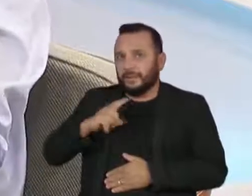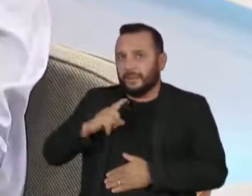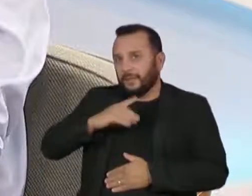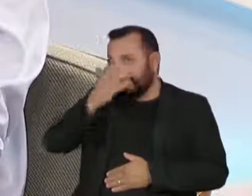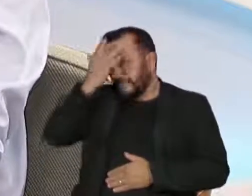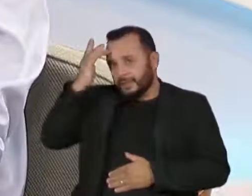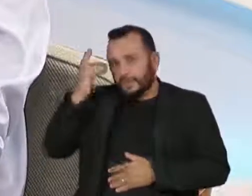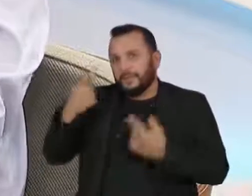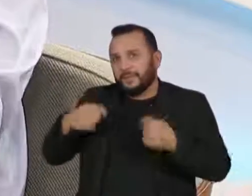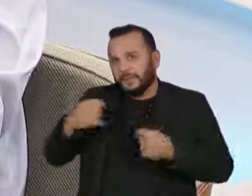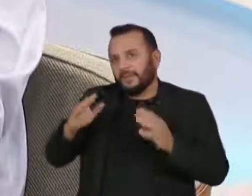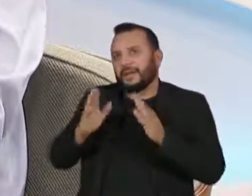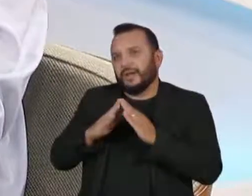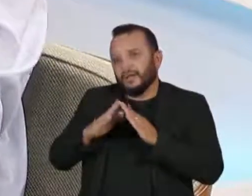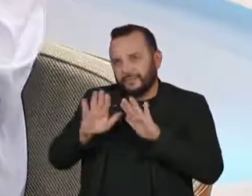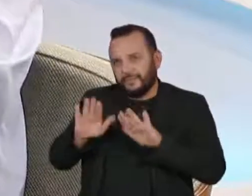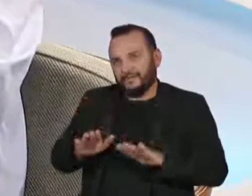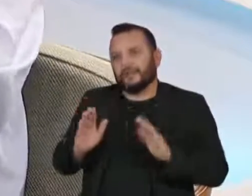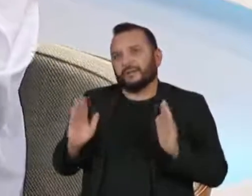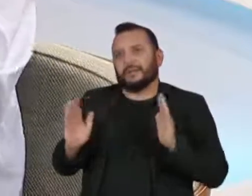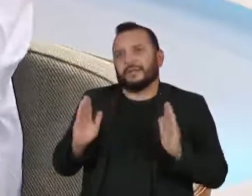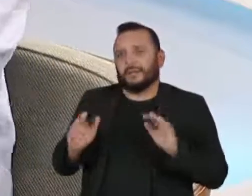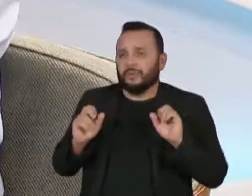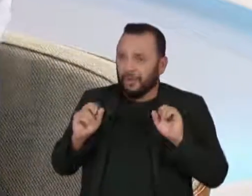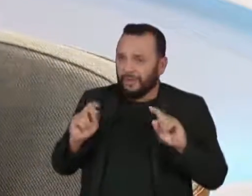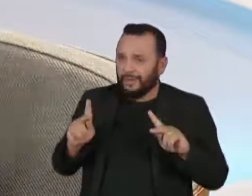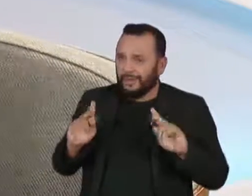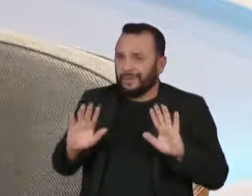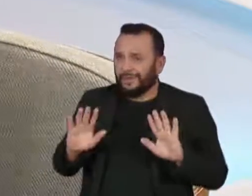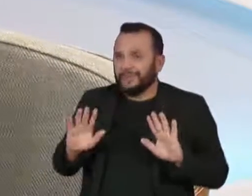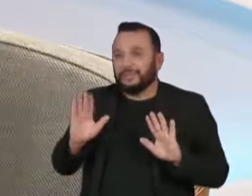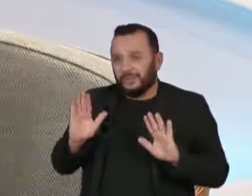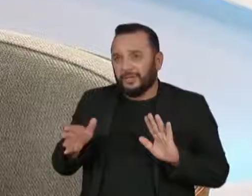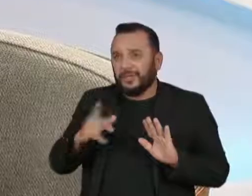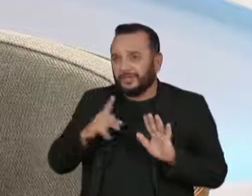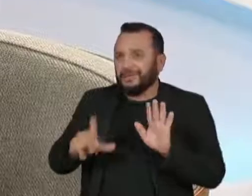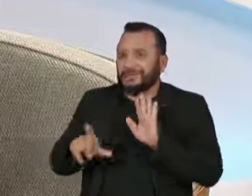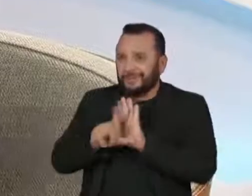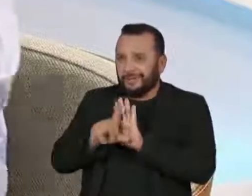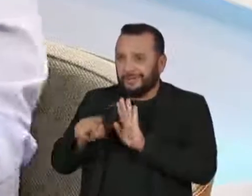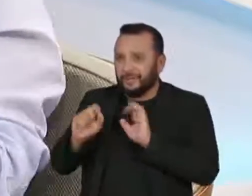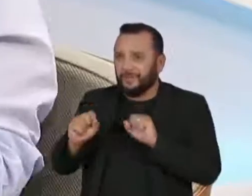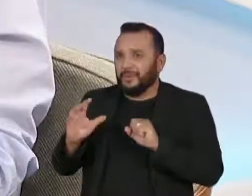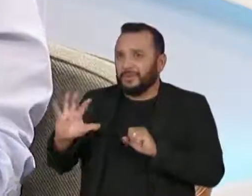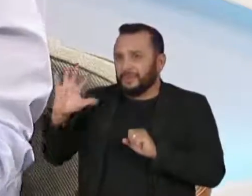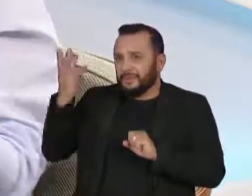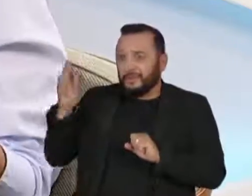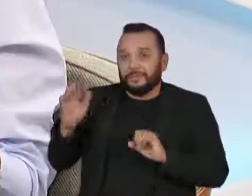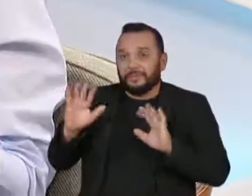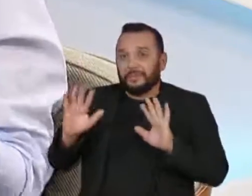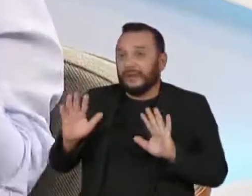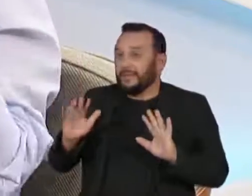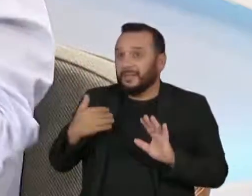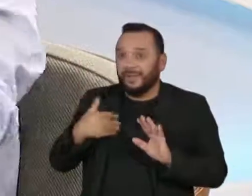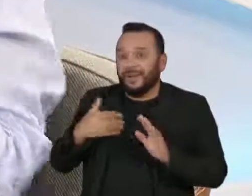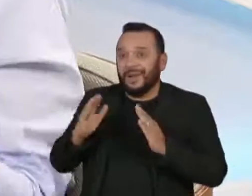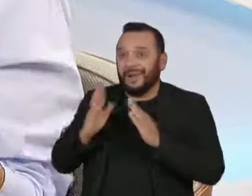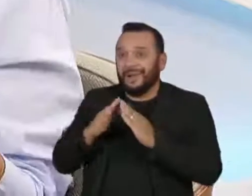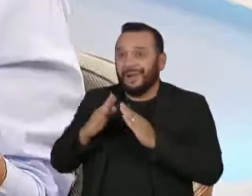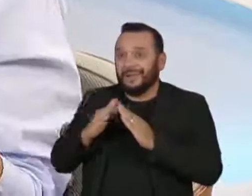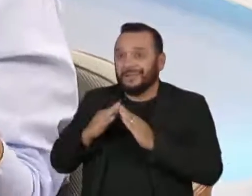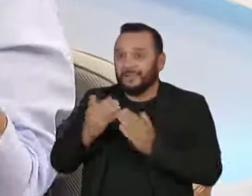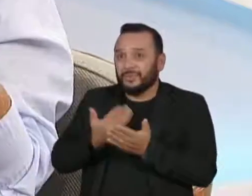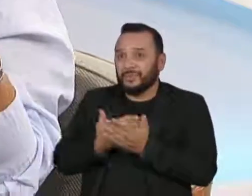precisa ficar em casa durante um período. E tudo bem, isso já é regulamentado, isso já pode acontecer. O que a gente está fazendo é abrir. Não